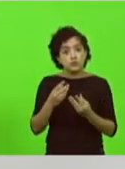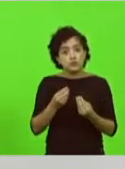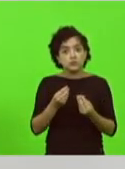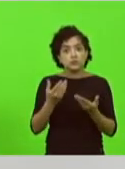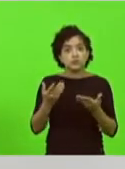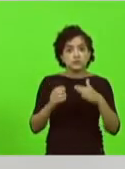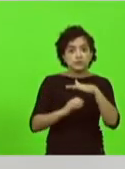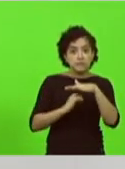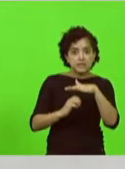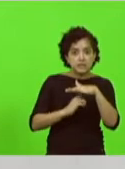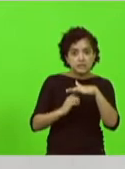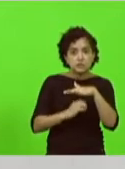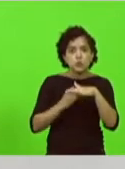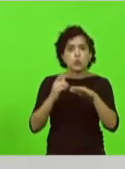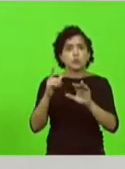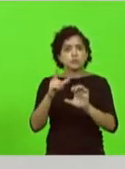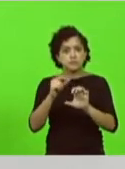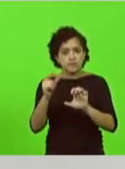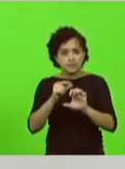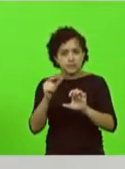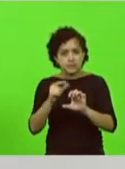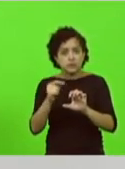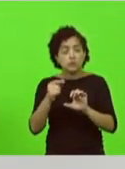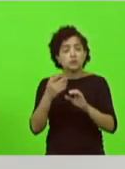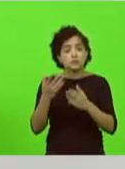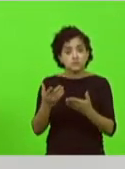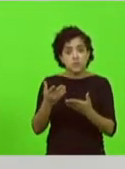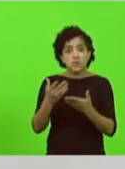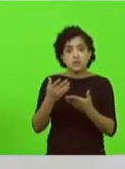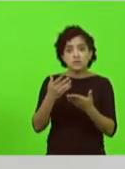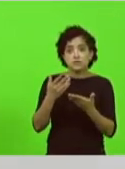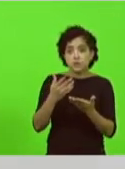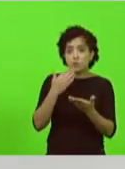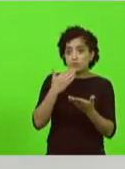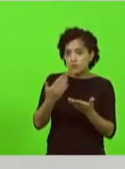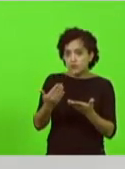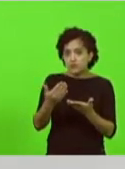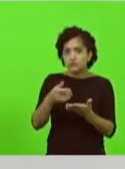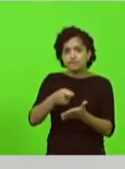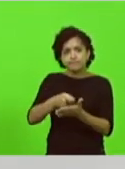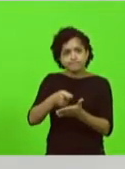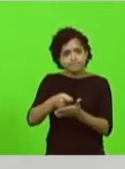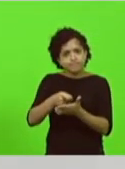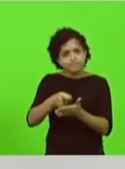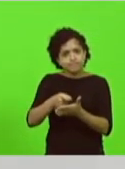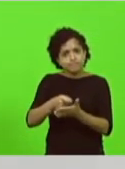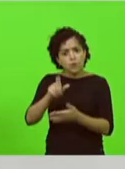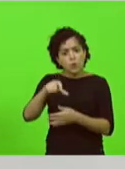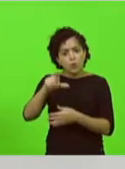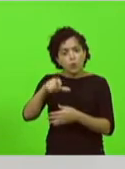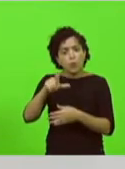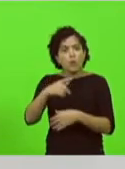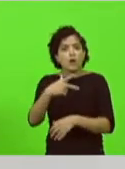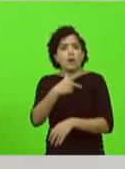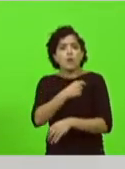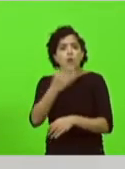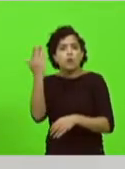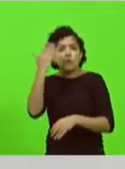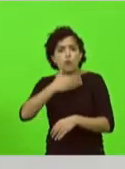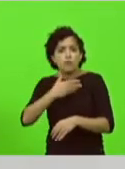empresários, empreendedores da cidade de Joinville estão cobrando o passaporte vacinal dos seus servidores, dos seus funcionários,